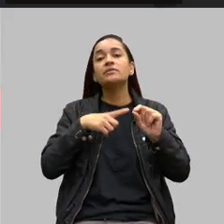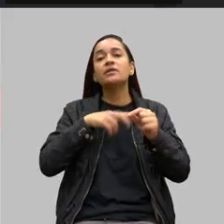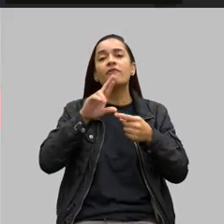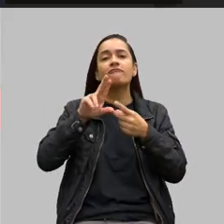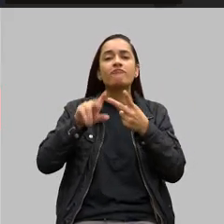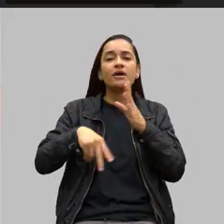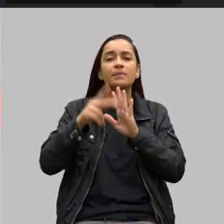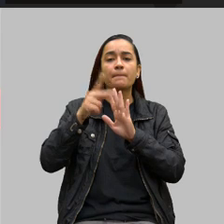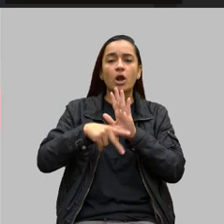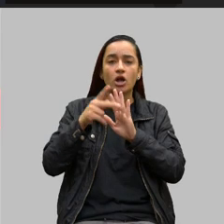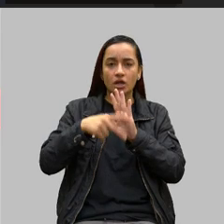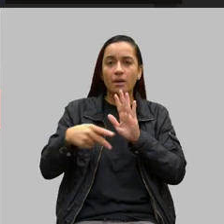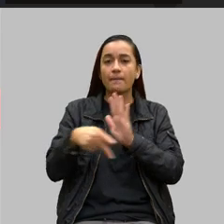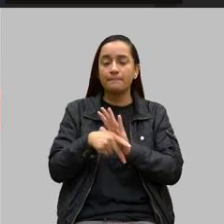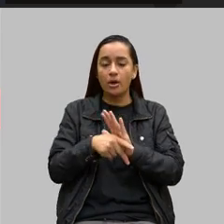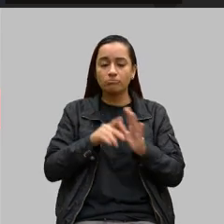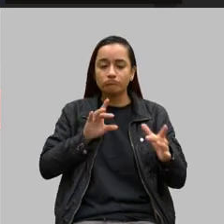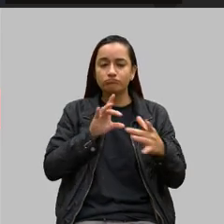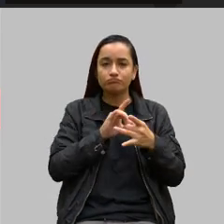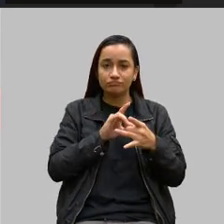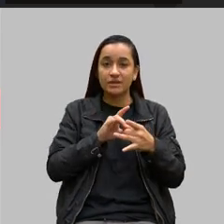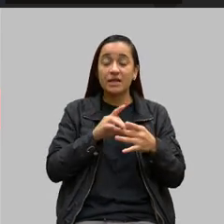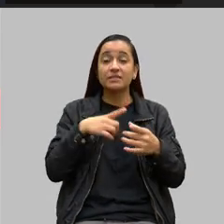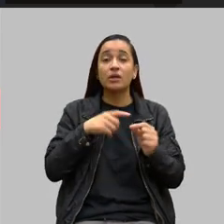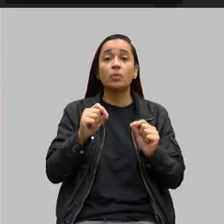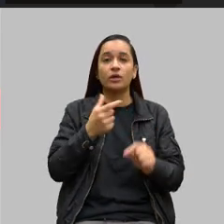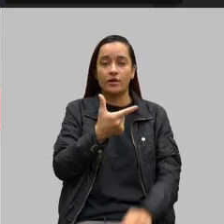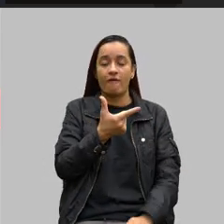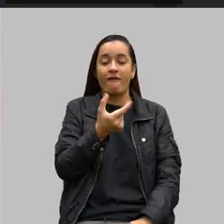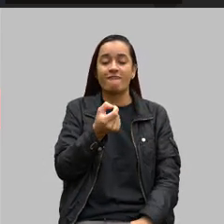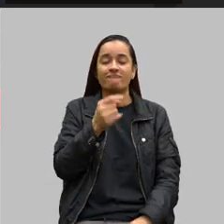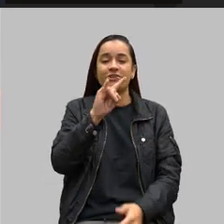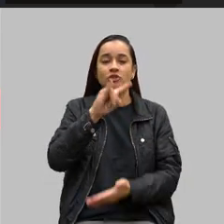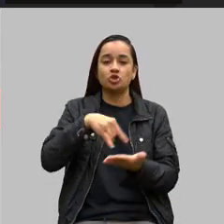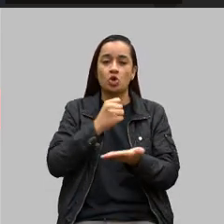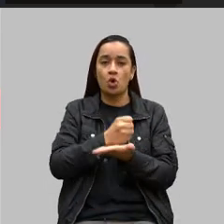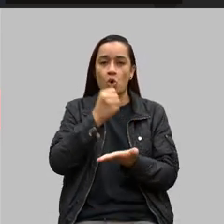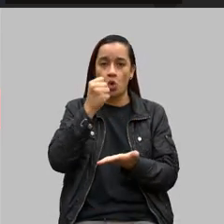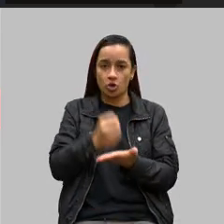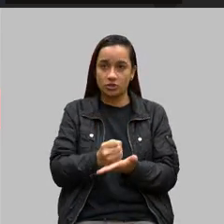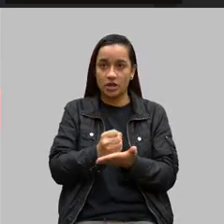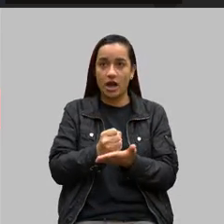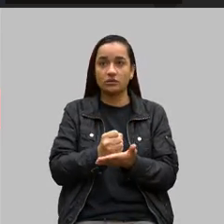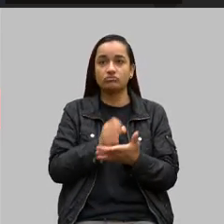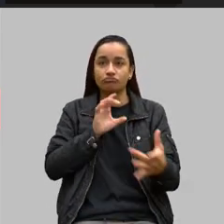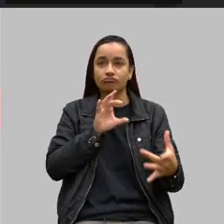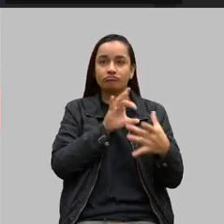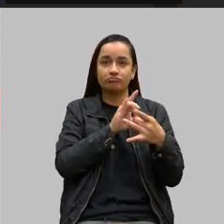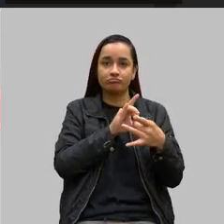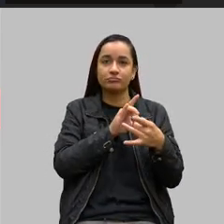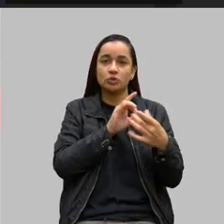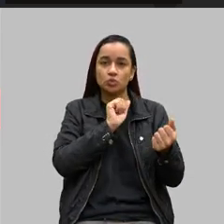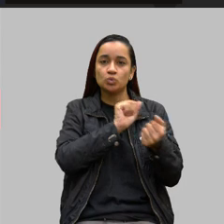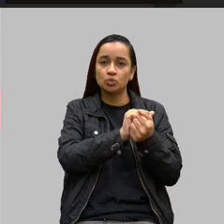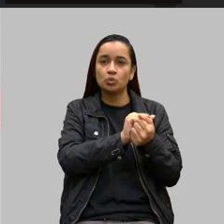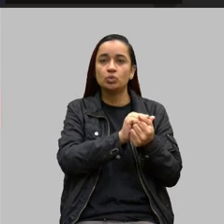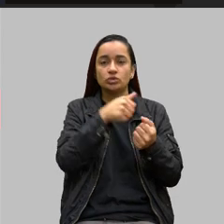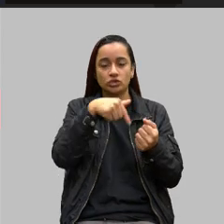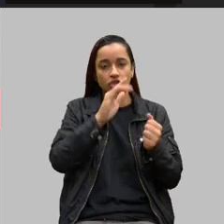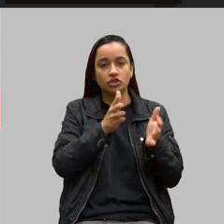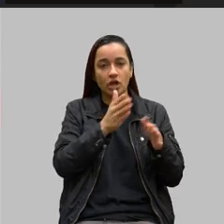parcerias eu queria trazer um pouco de números né então a gente tem 20 contratos hoje de concessões e parcerias em execução no